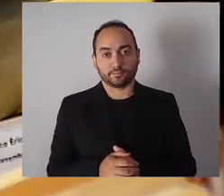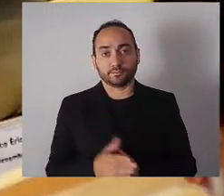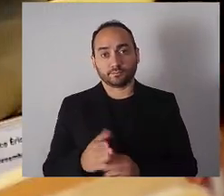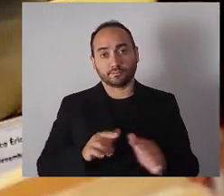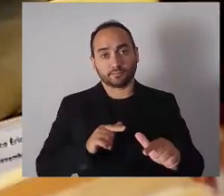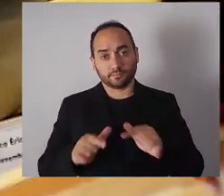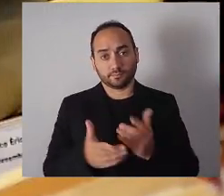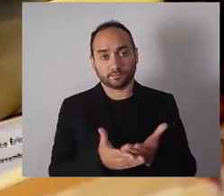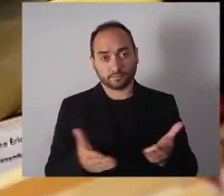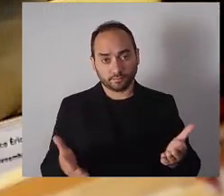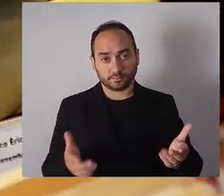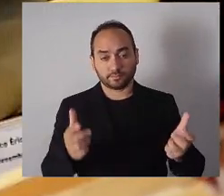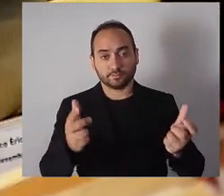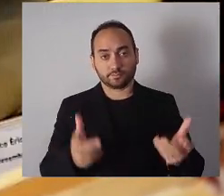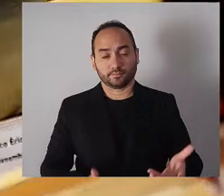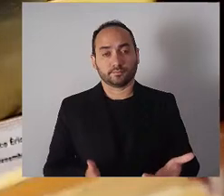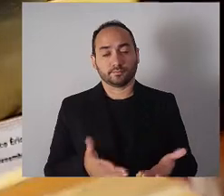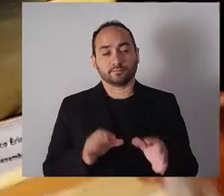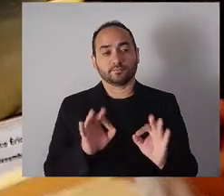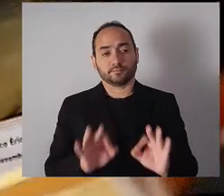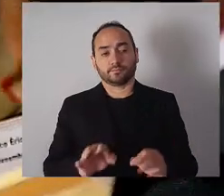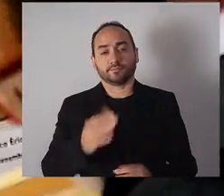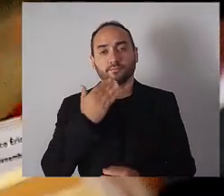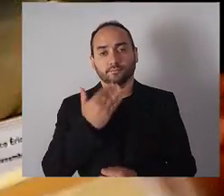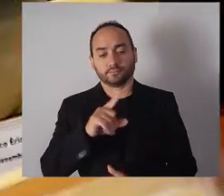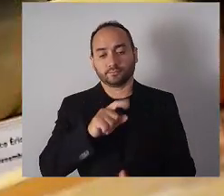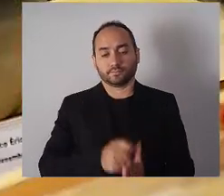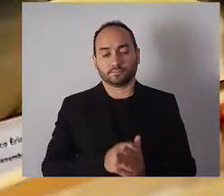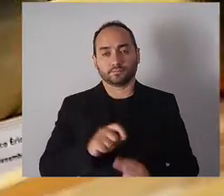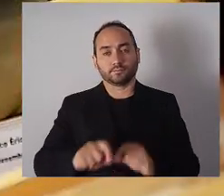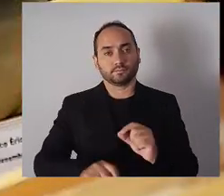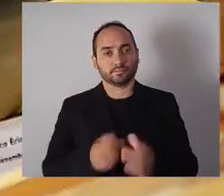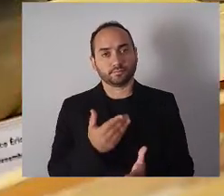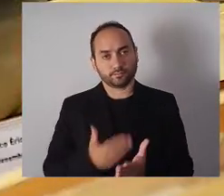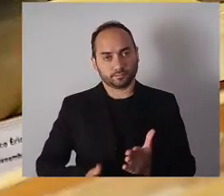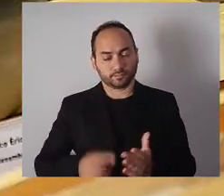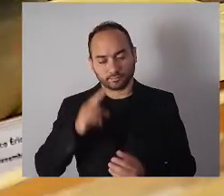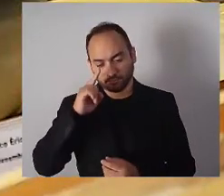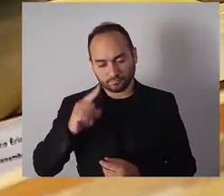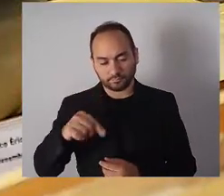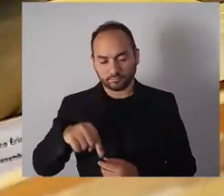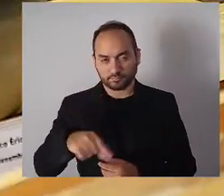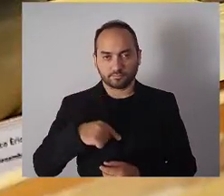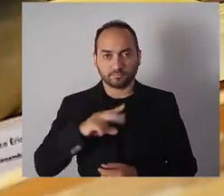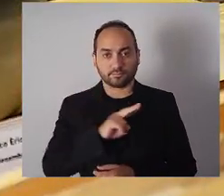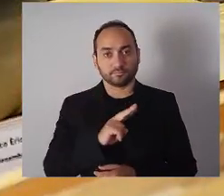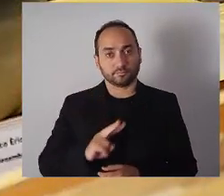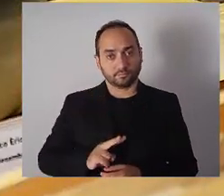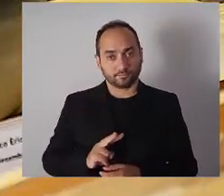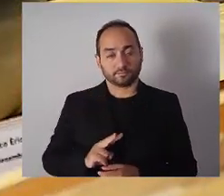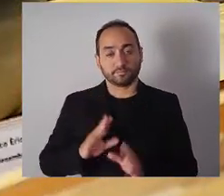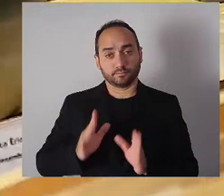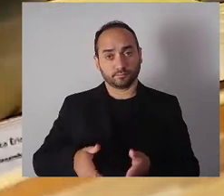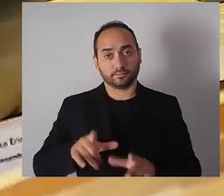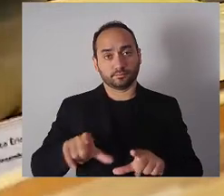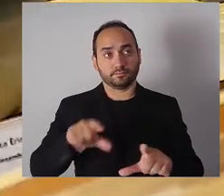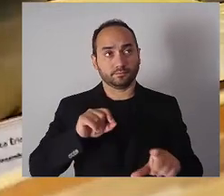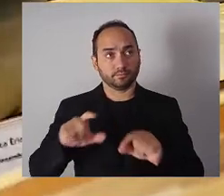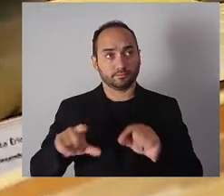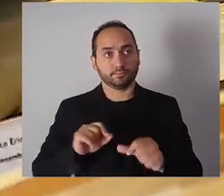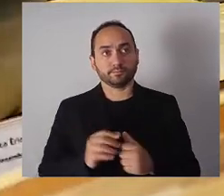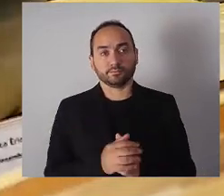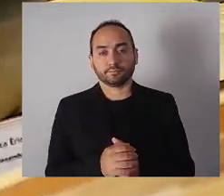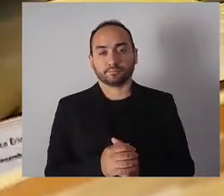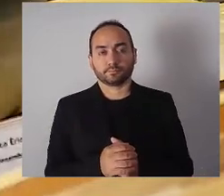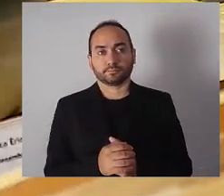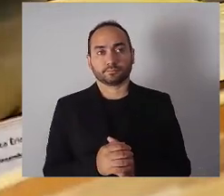órgão partidário tem legitimidade para requerer a decretação da perda de mandato de vereador eleito pela perda